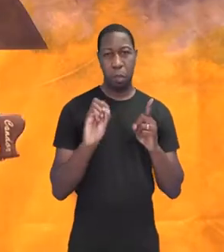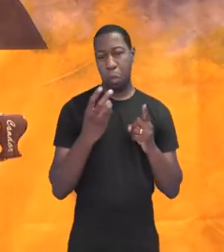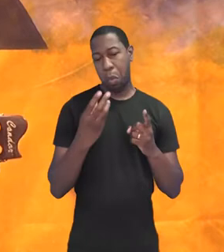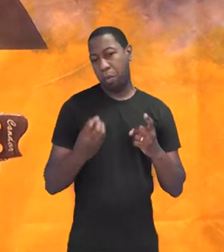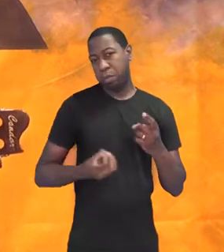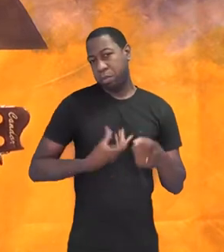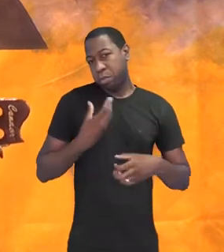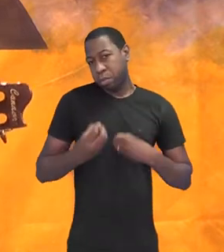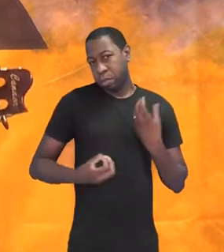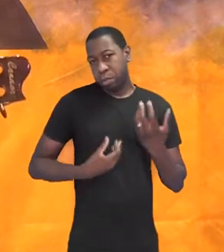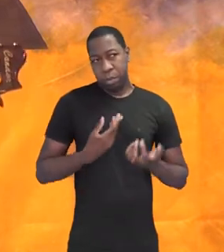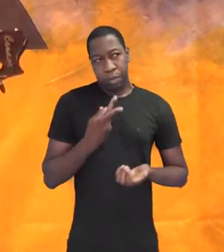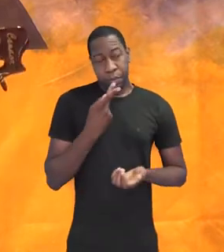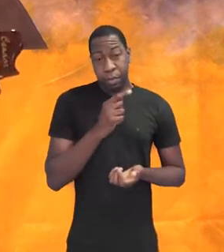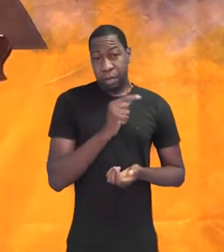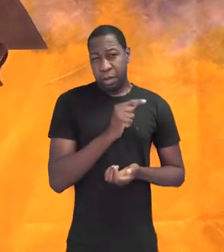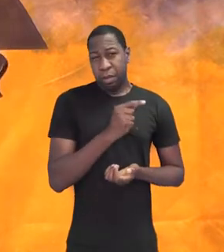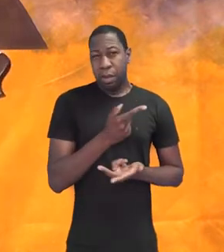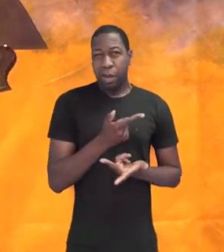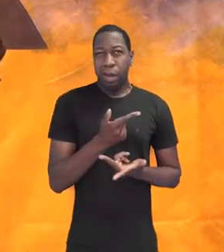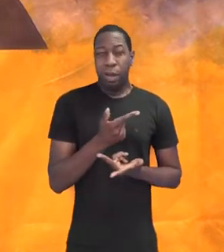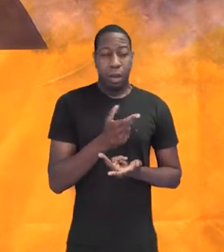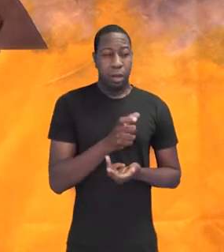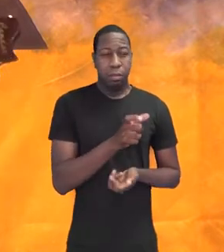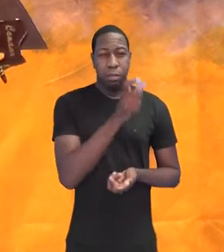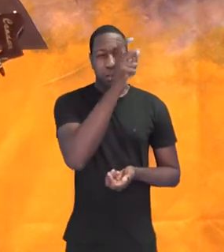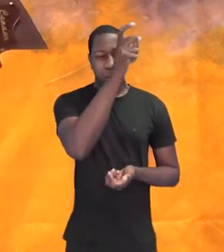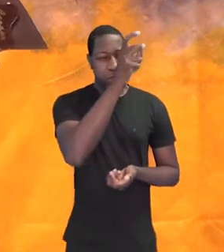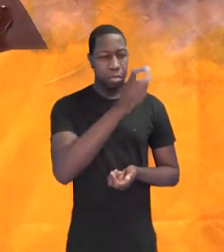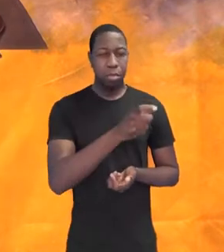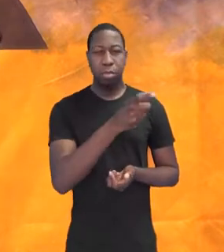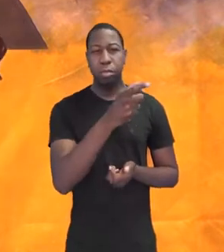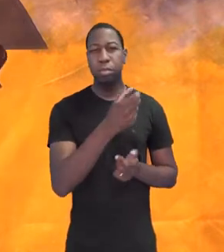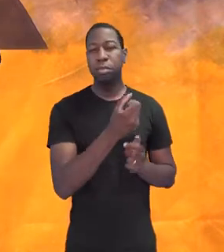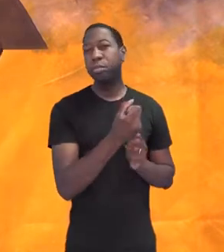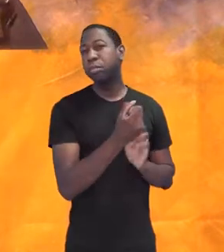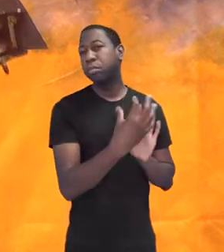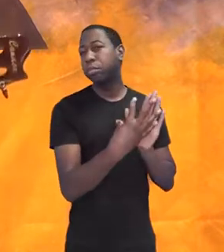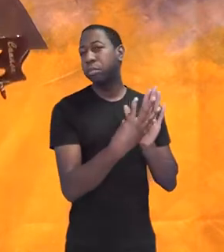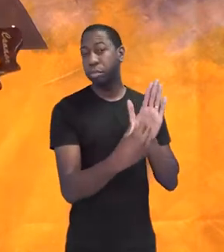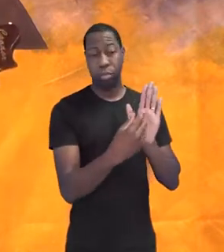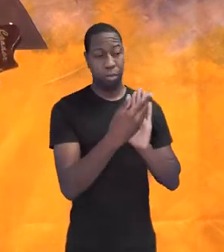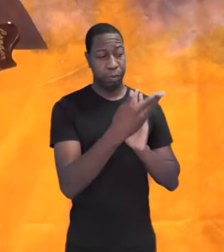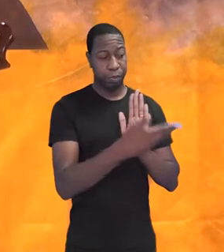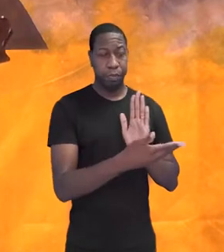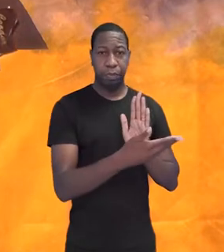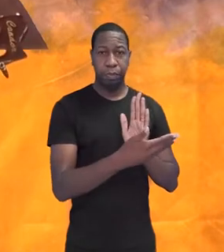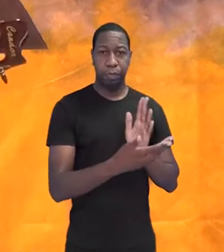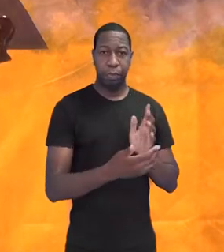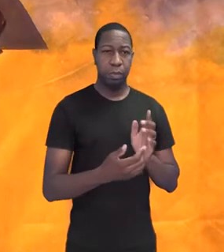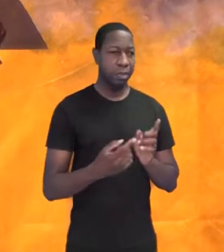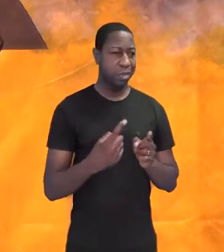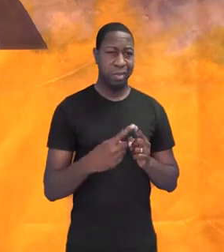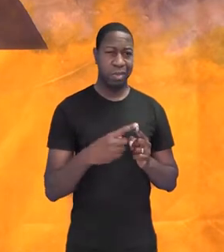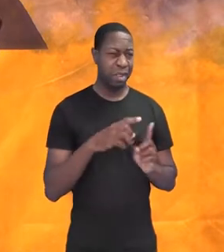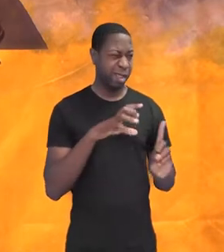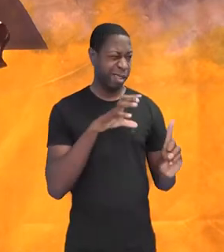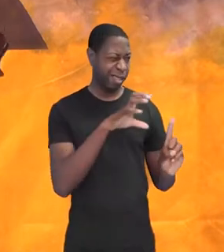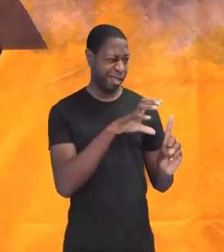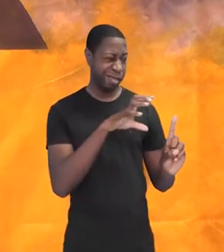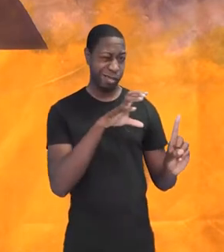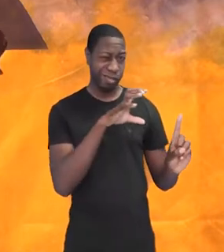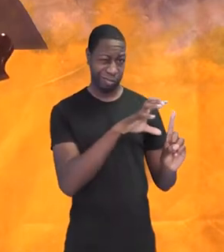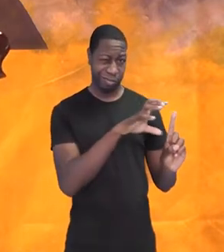poema, fala a respeito justamente de uma figura feminina que, para tentar se livrar